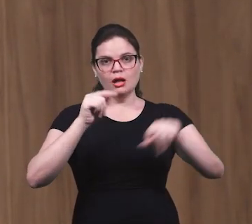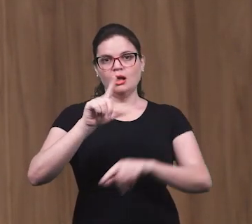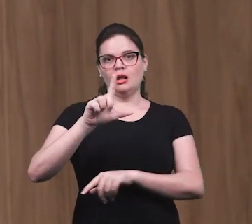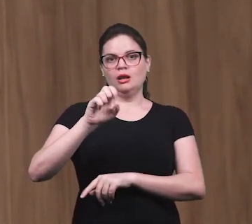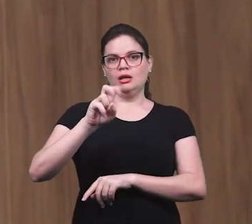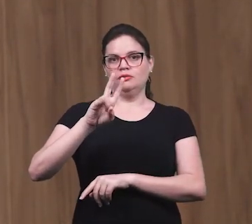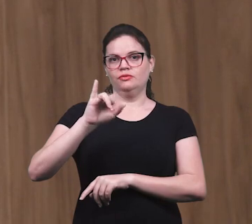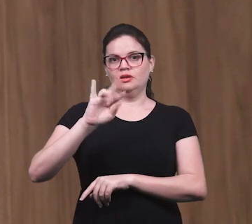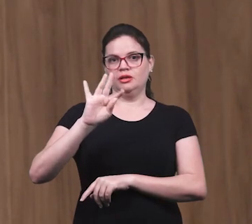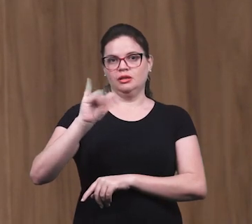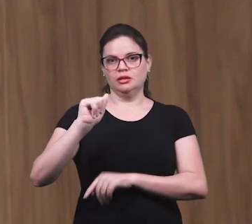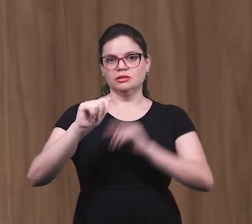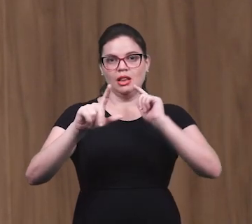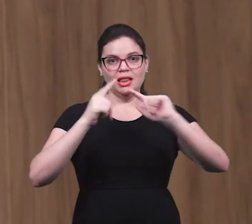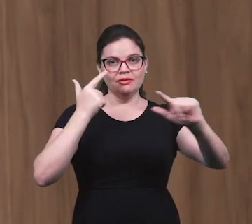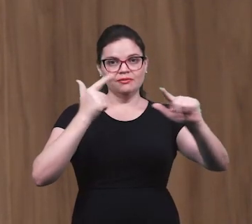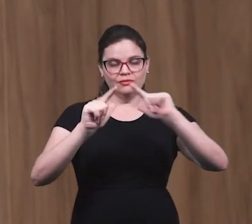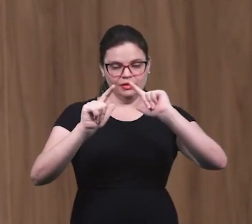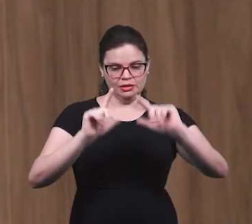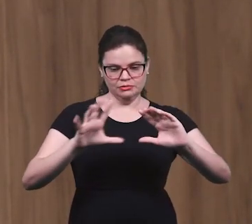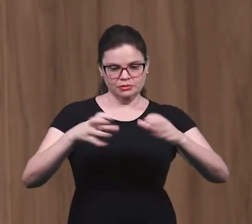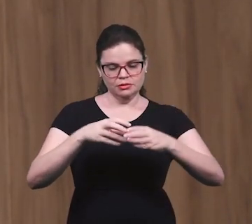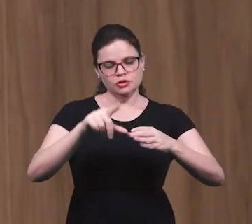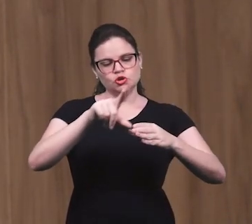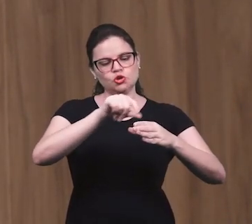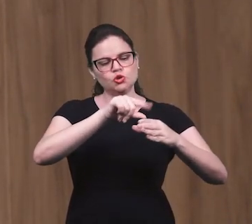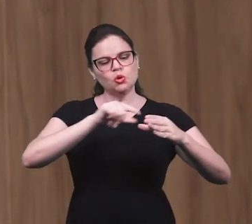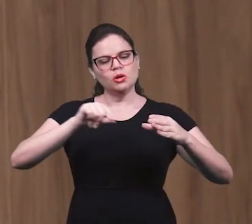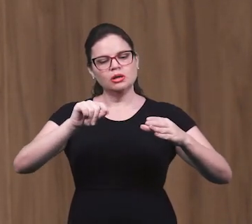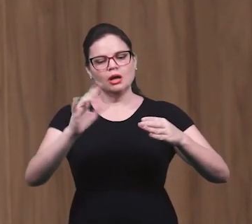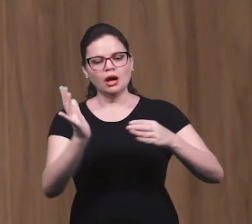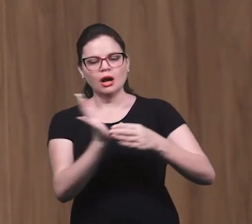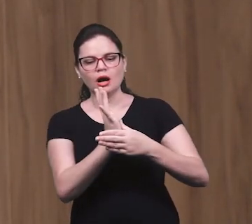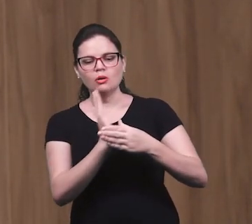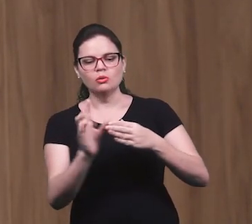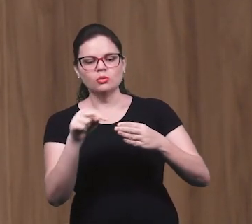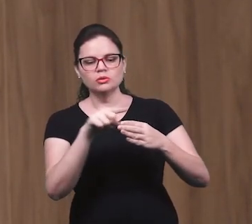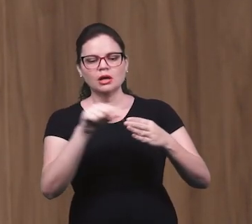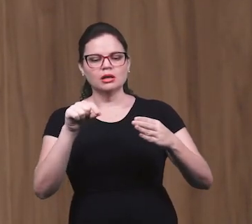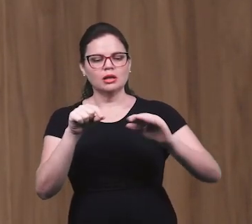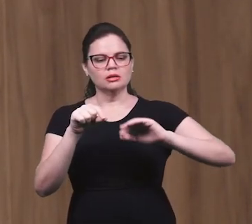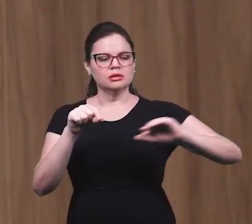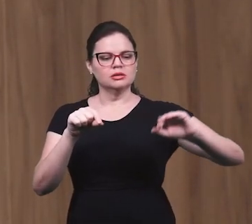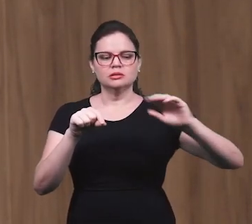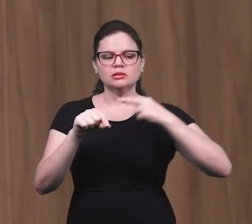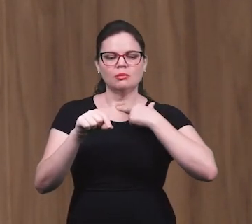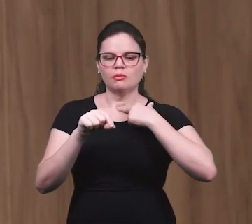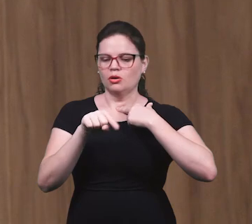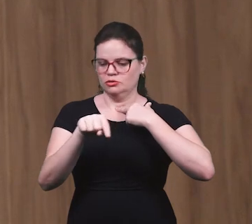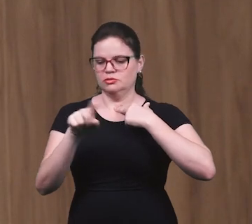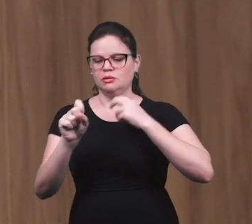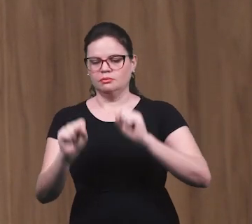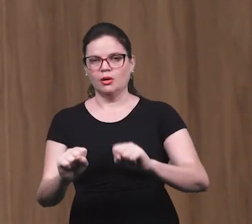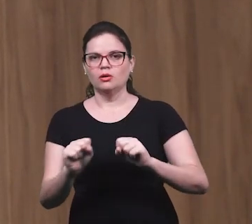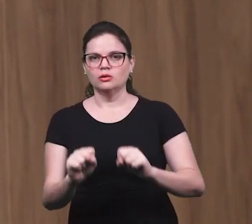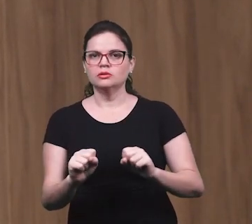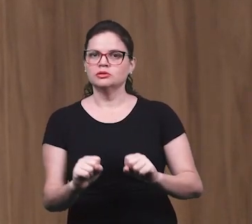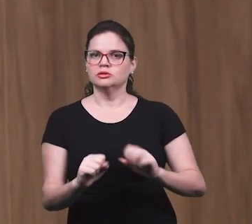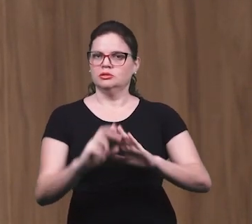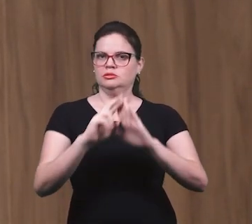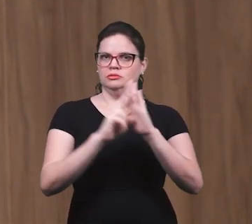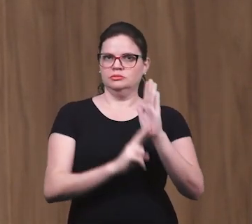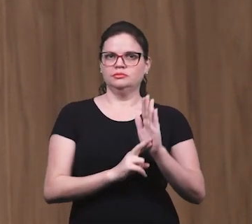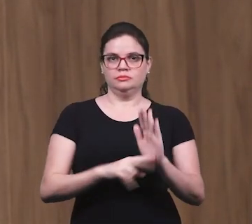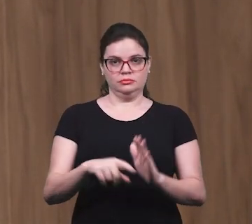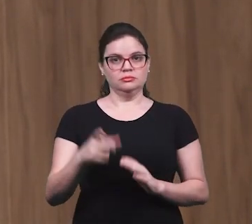Senhor ainda separava alguns e que não podiam cumprir aquele ofício. Nós vemos aqui, na verdade, um